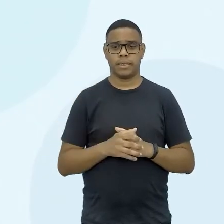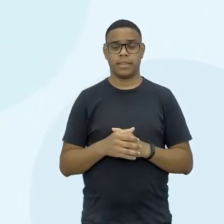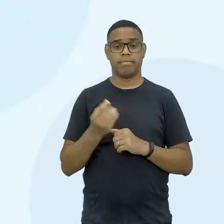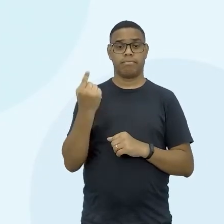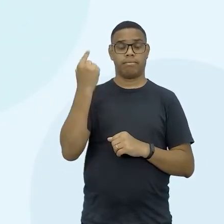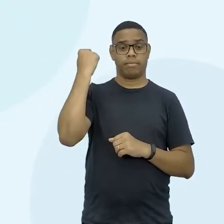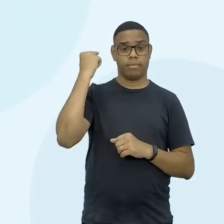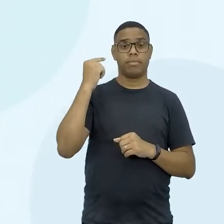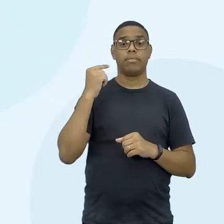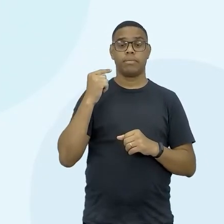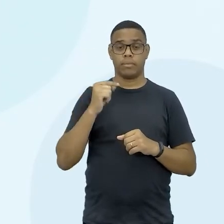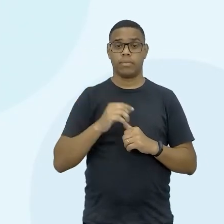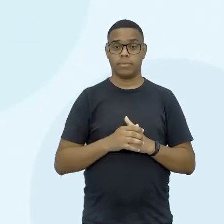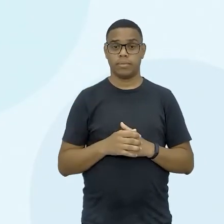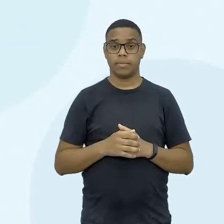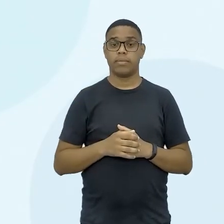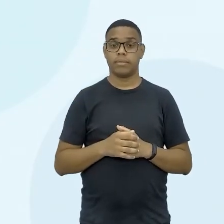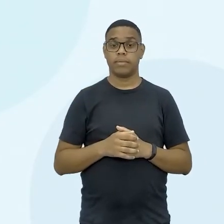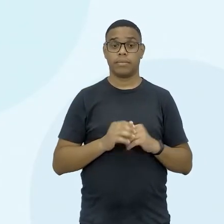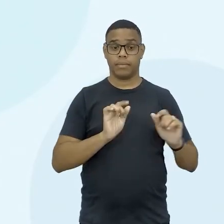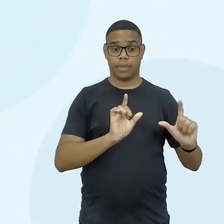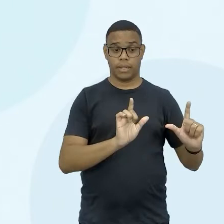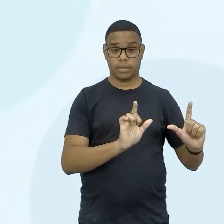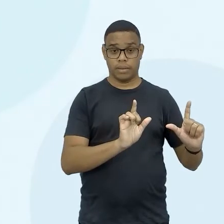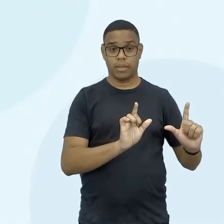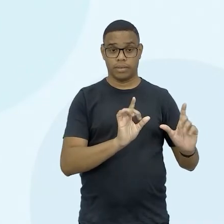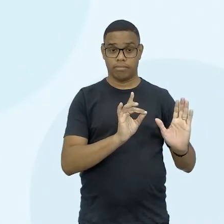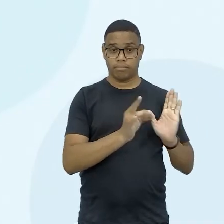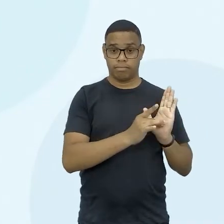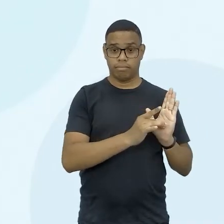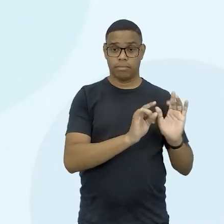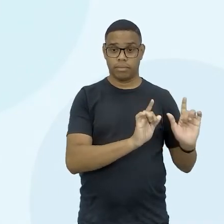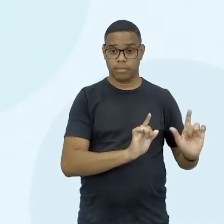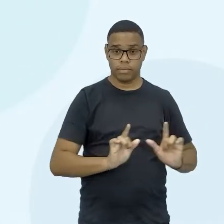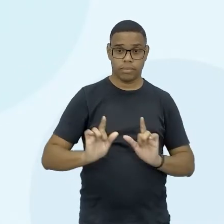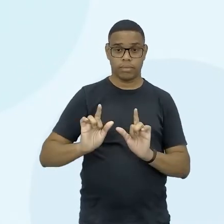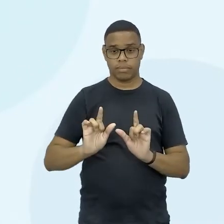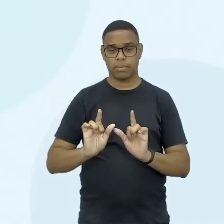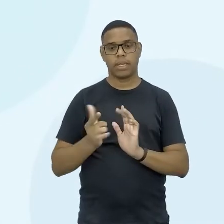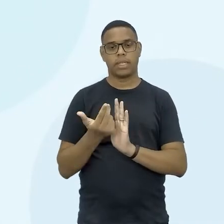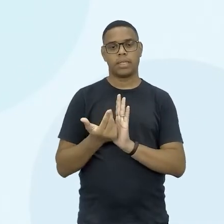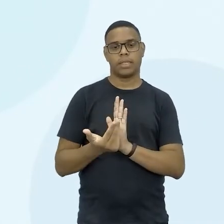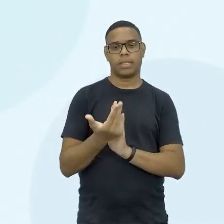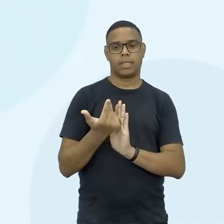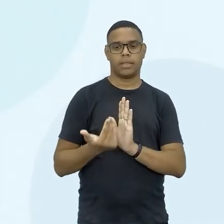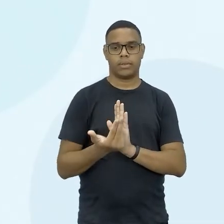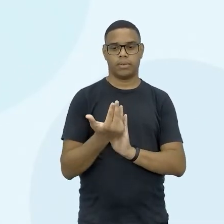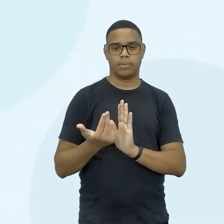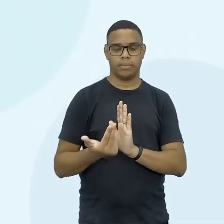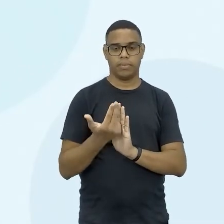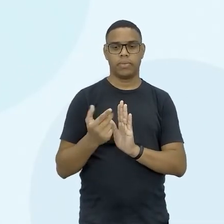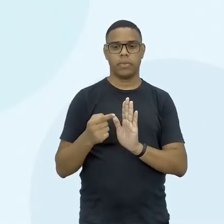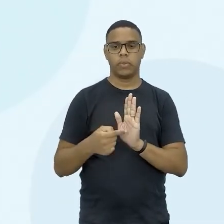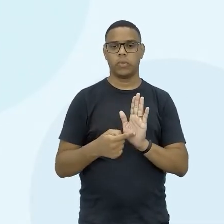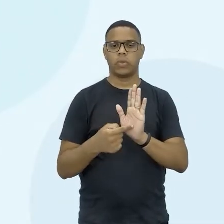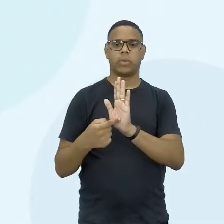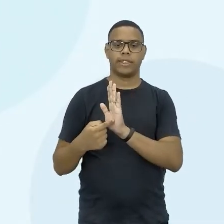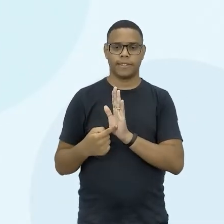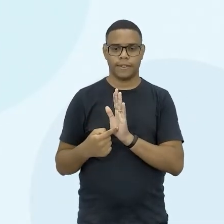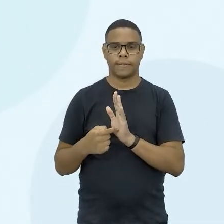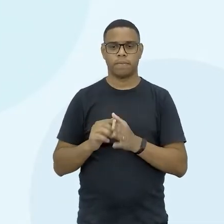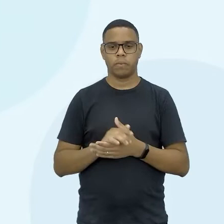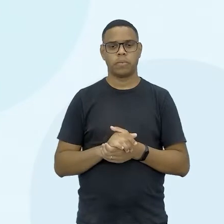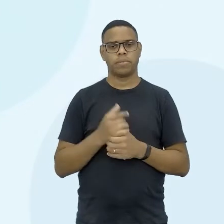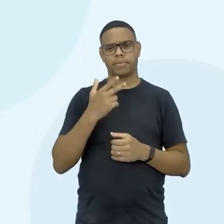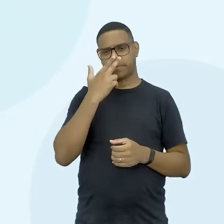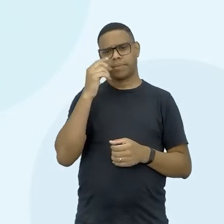dessa obra. E a segunda imagem é um desenho também que está vendendo o quê? Esse aí eu achei